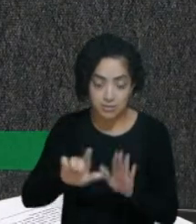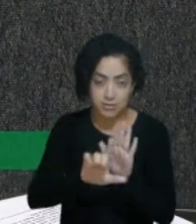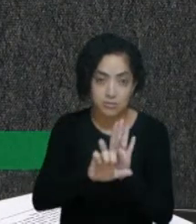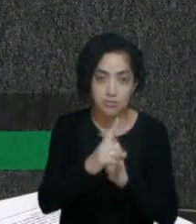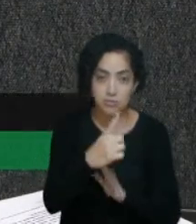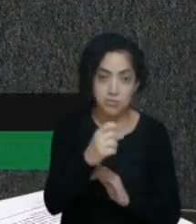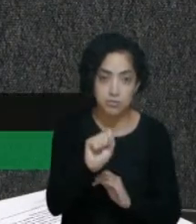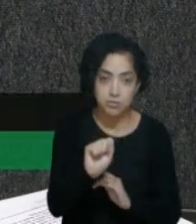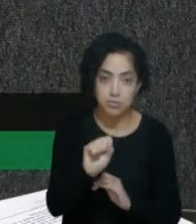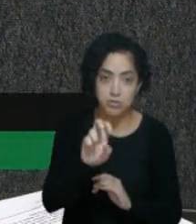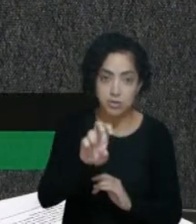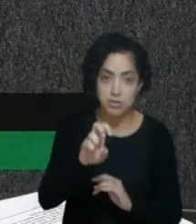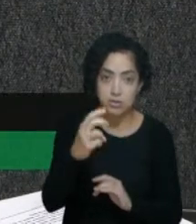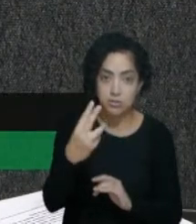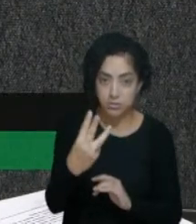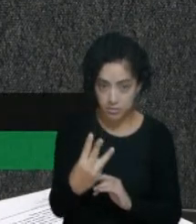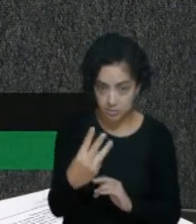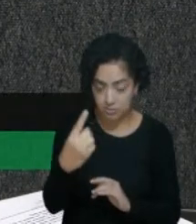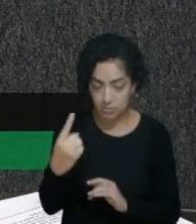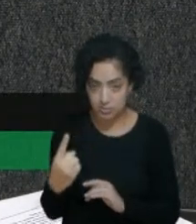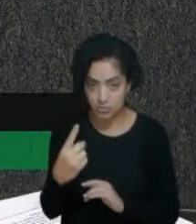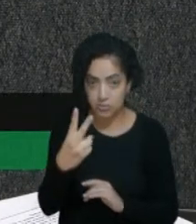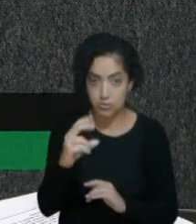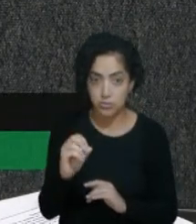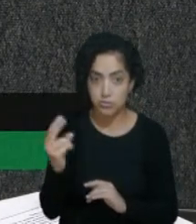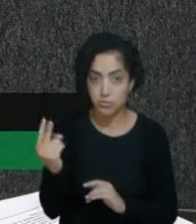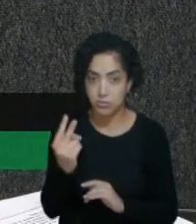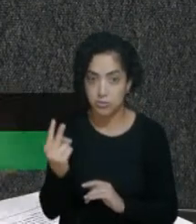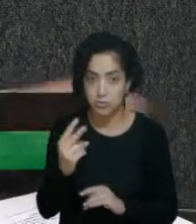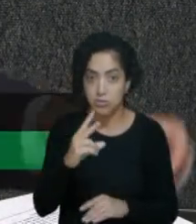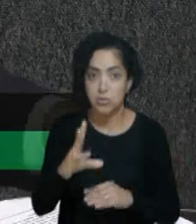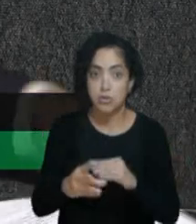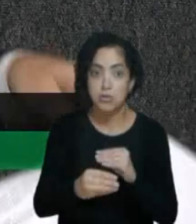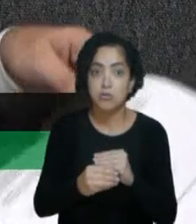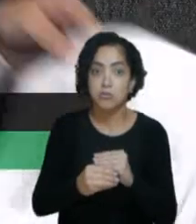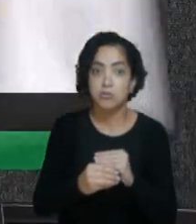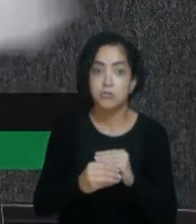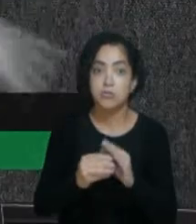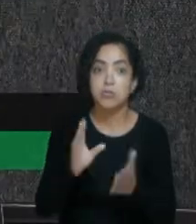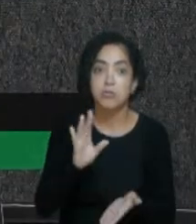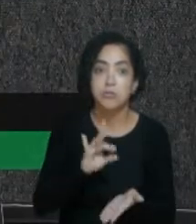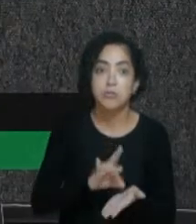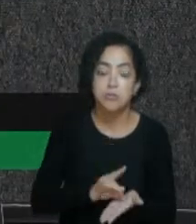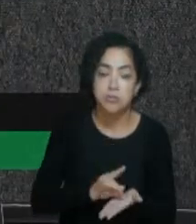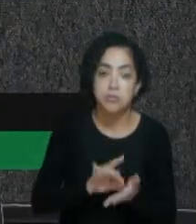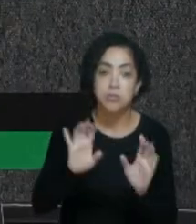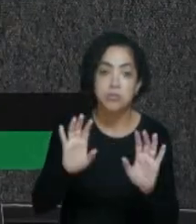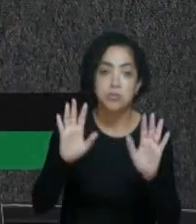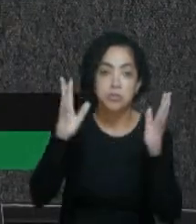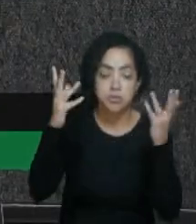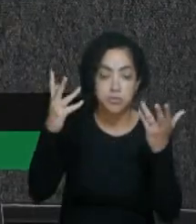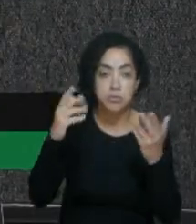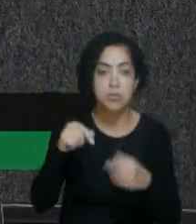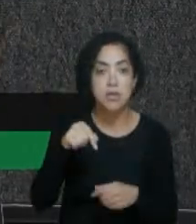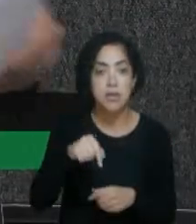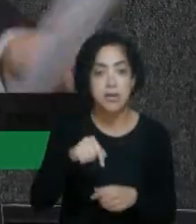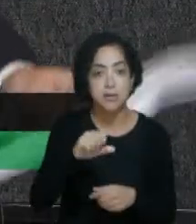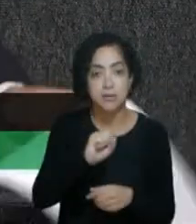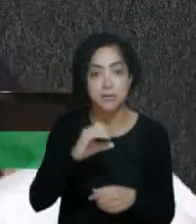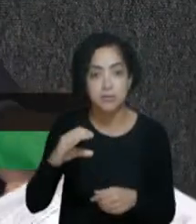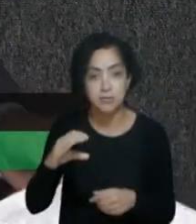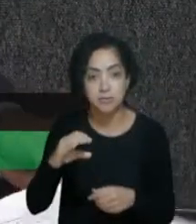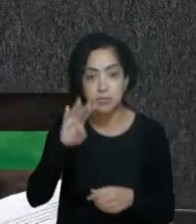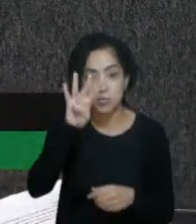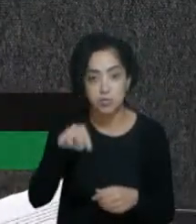18.531 de 22 que consolida as lei que institui as datas e eventos alusivos no âmbito do Estado de Santa Catarina e estabelece o